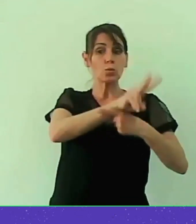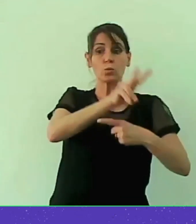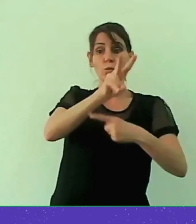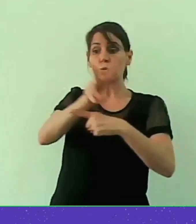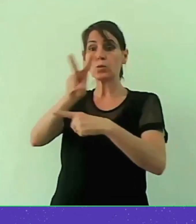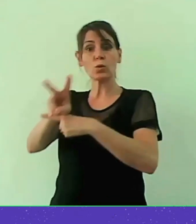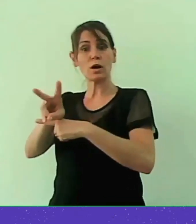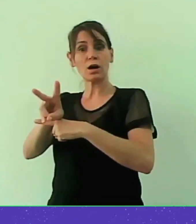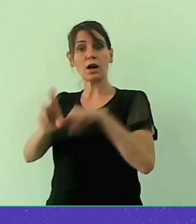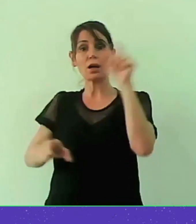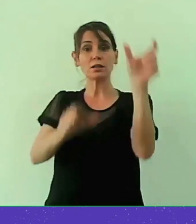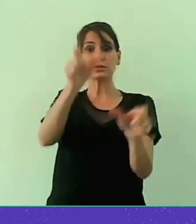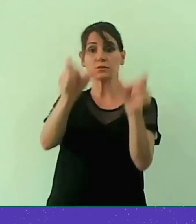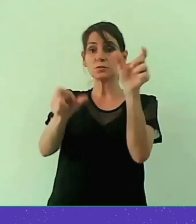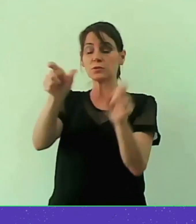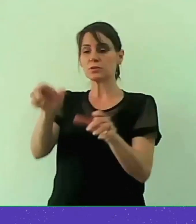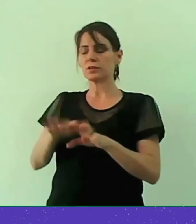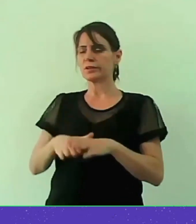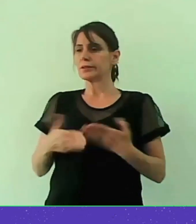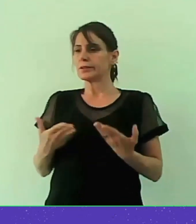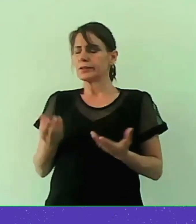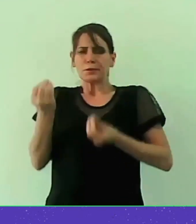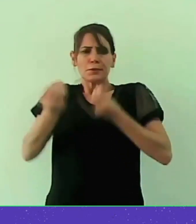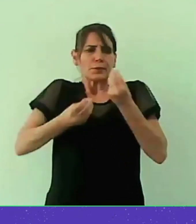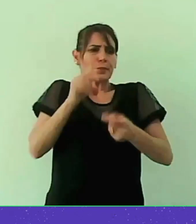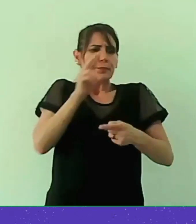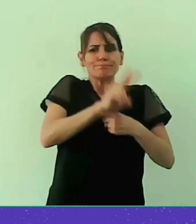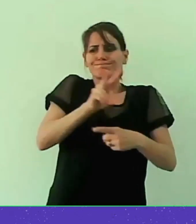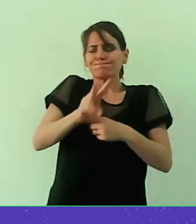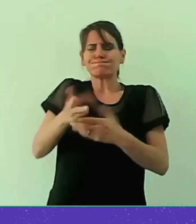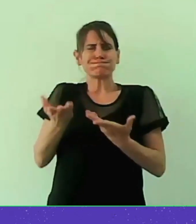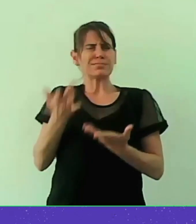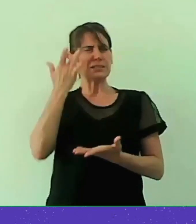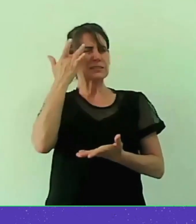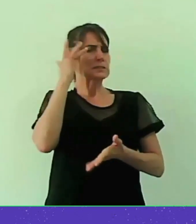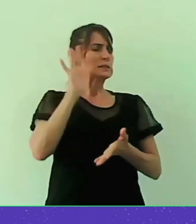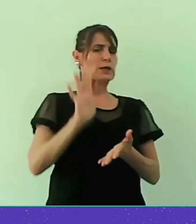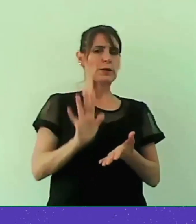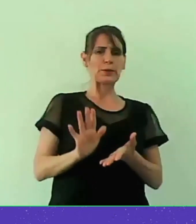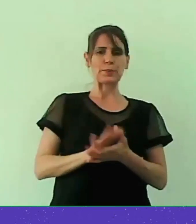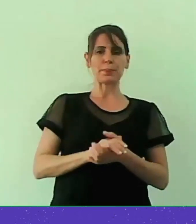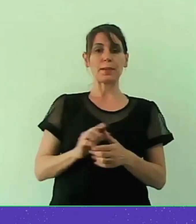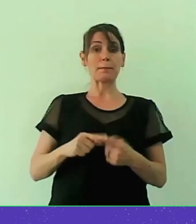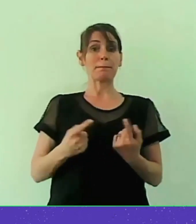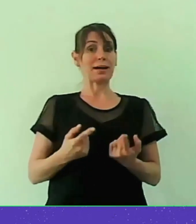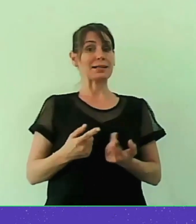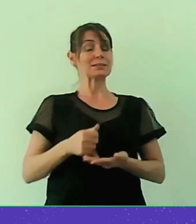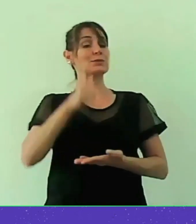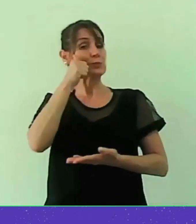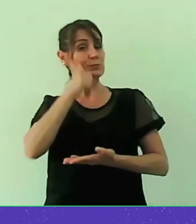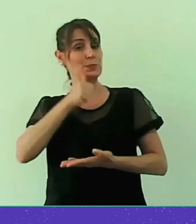Mas não sabíamos por onde começar. As irmãs, as mulheres foram mais rápidas.